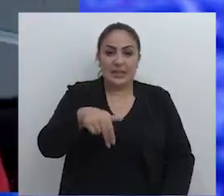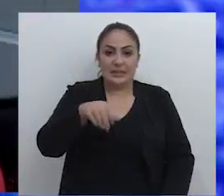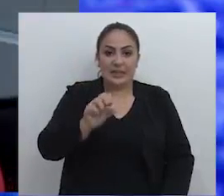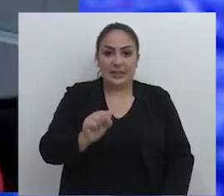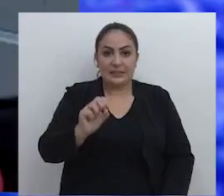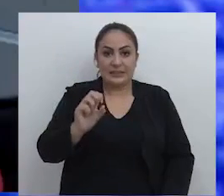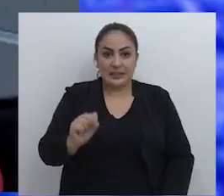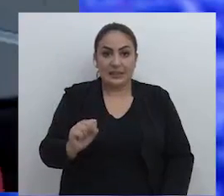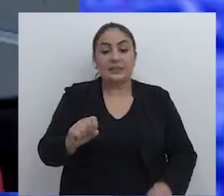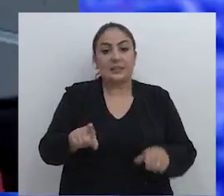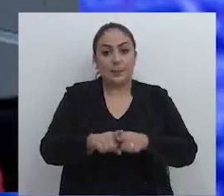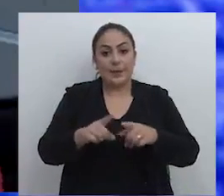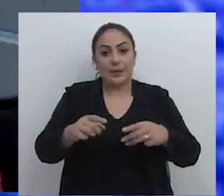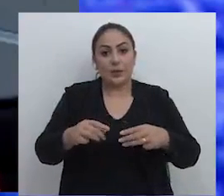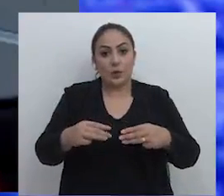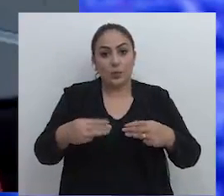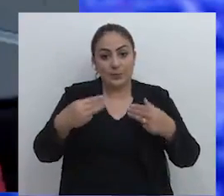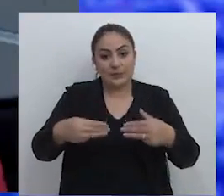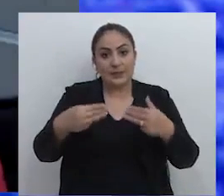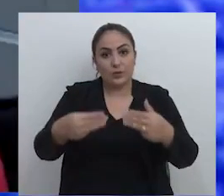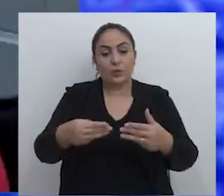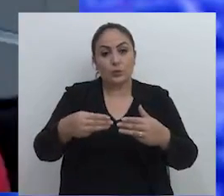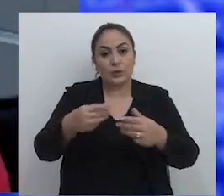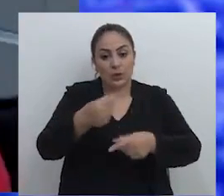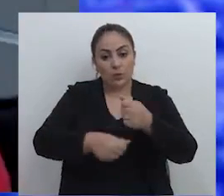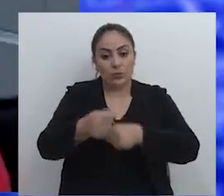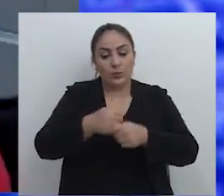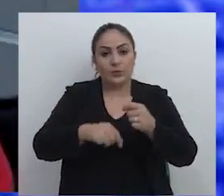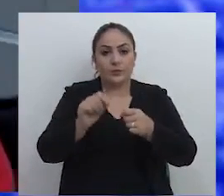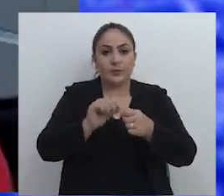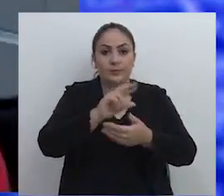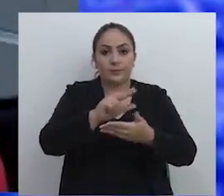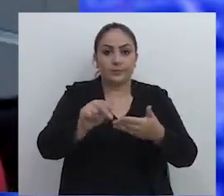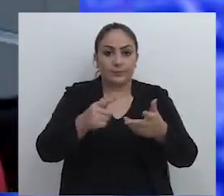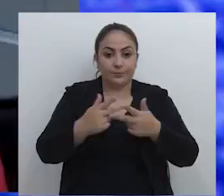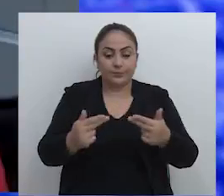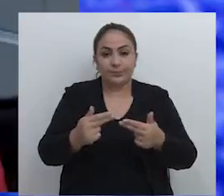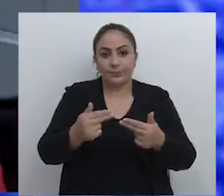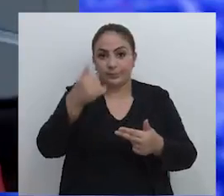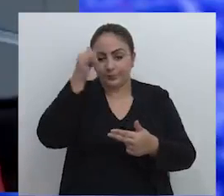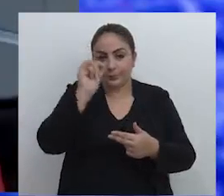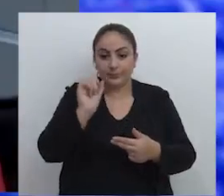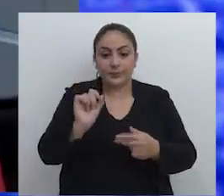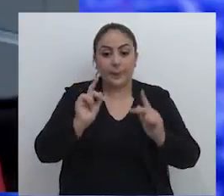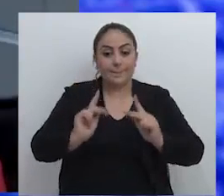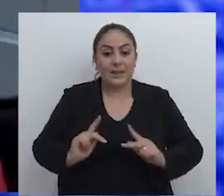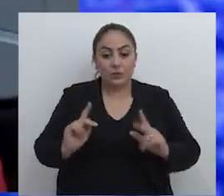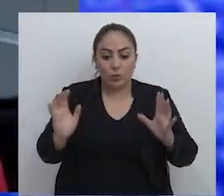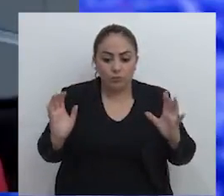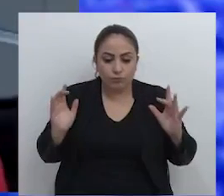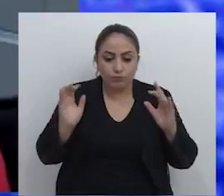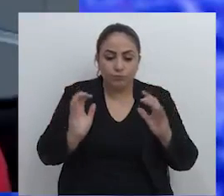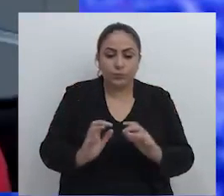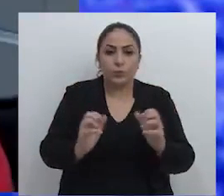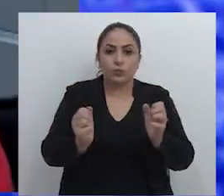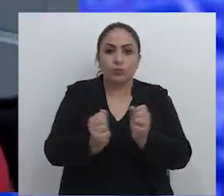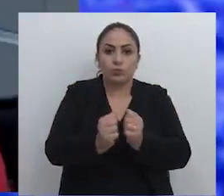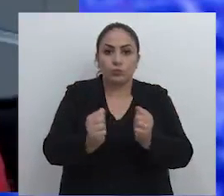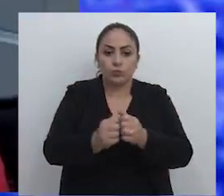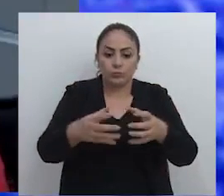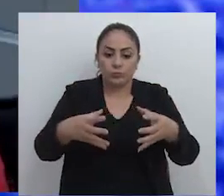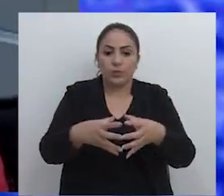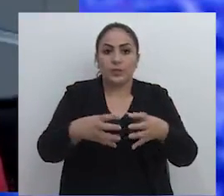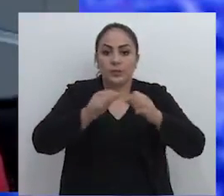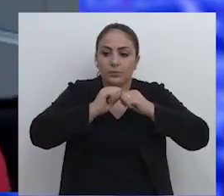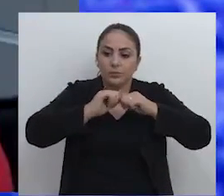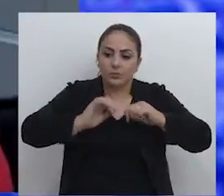e o Ministério da Economia promoveram uma série de medidas para impedir que essas pessoas se aglomerem e